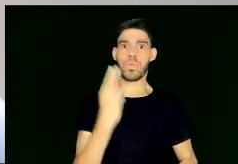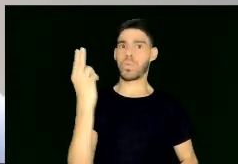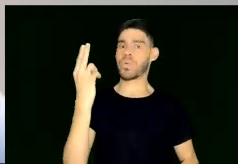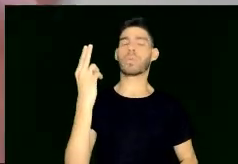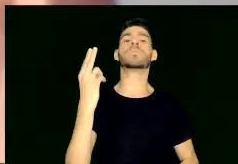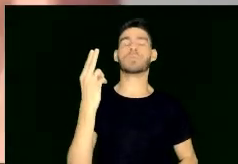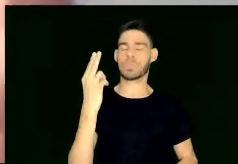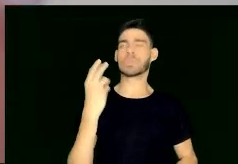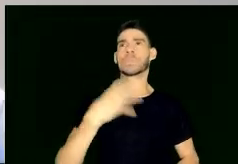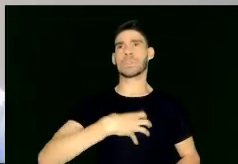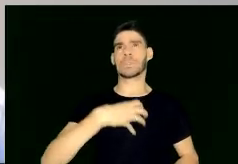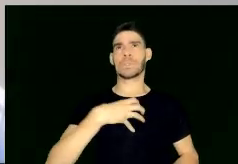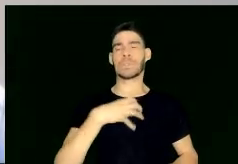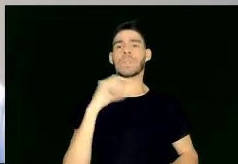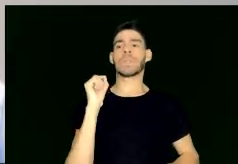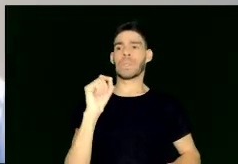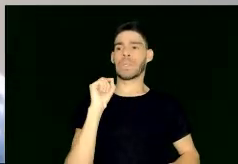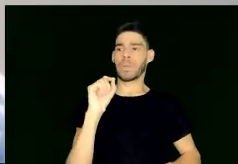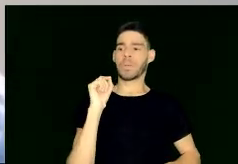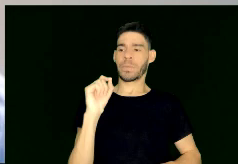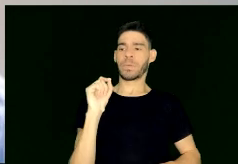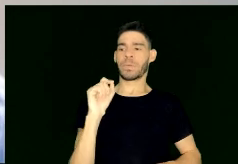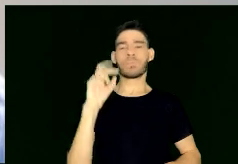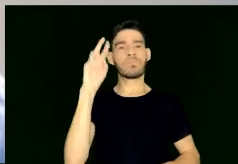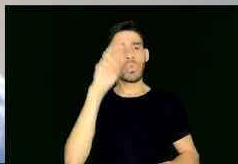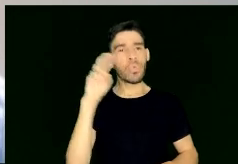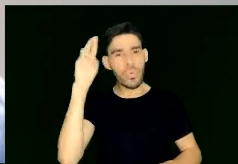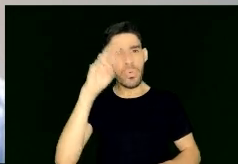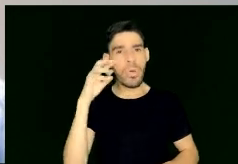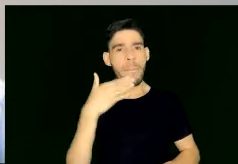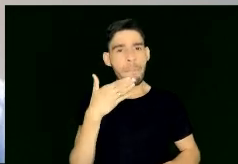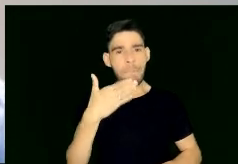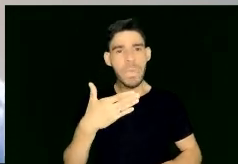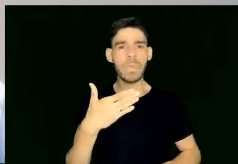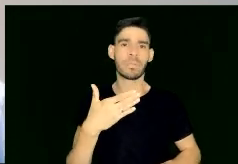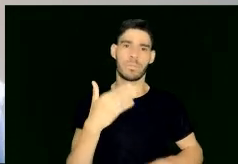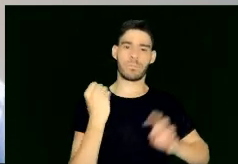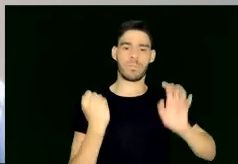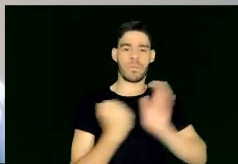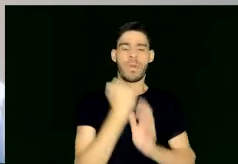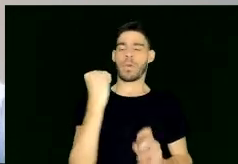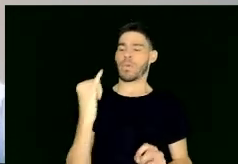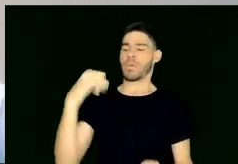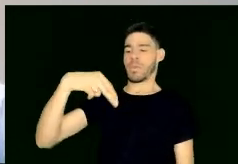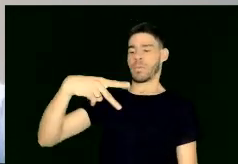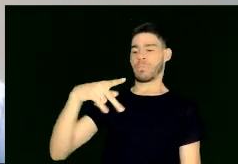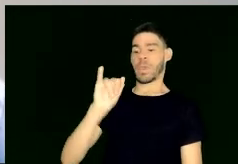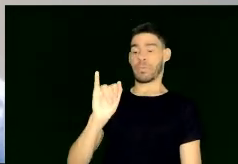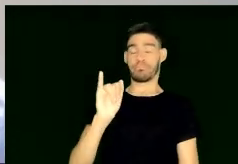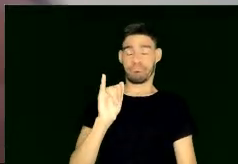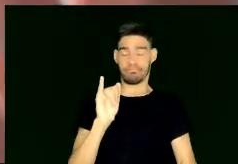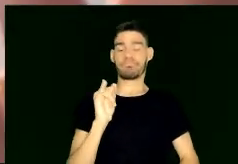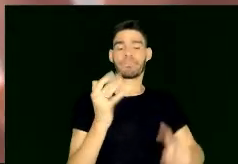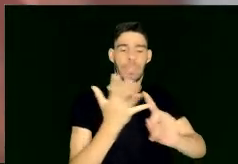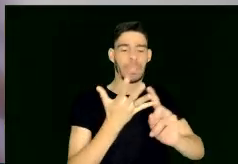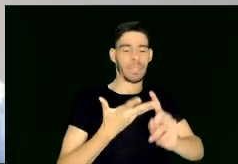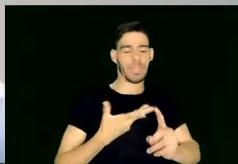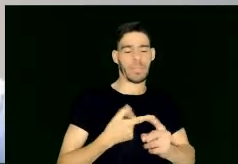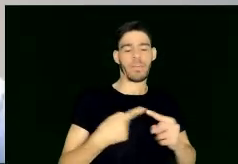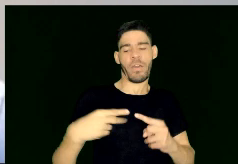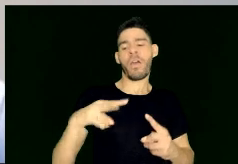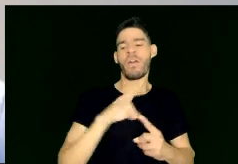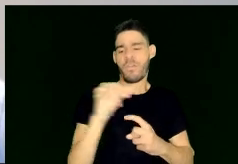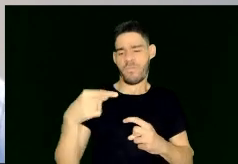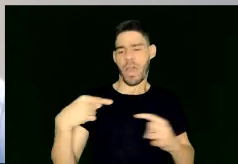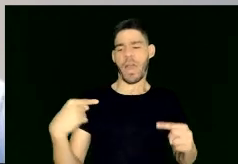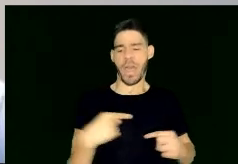de uma urgência nos casos de exame desses pedidos de patente no INPI. Então, essas